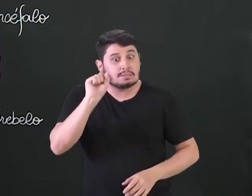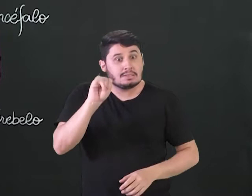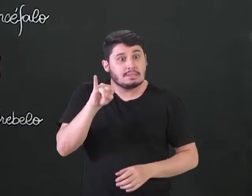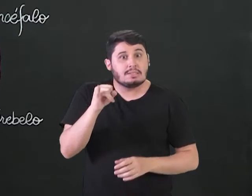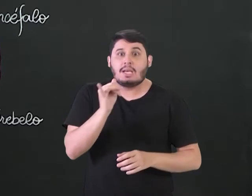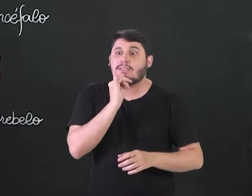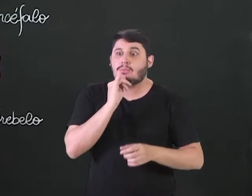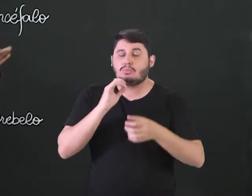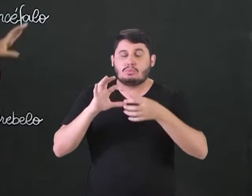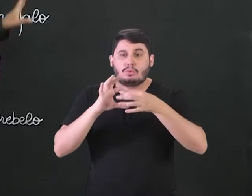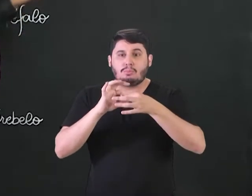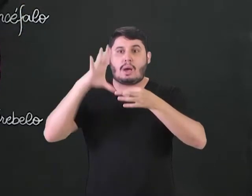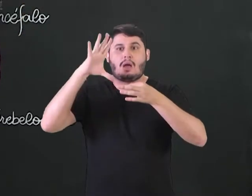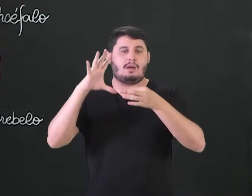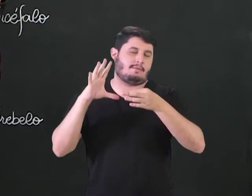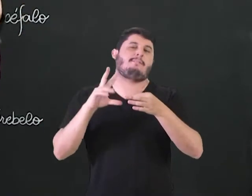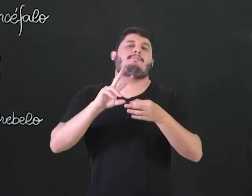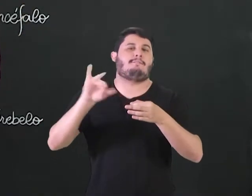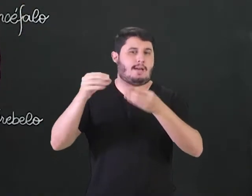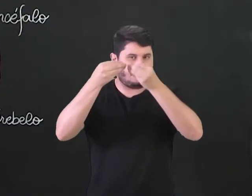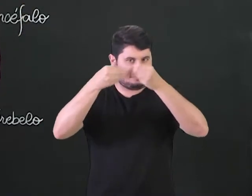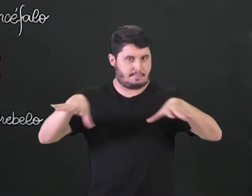problema. Então, repita comigo,